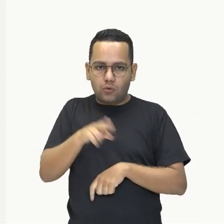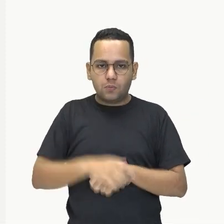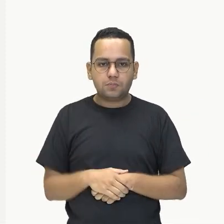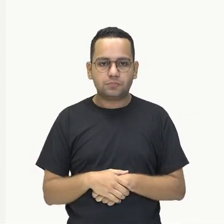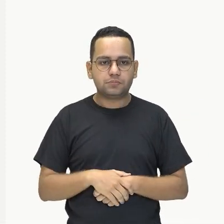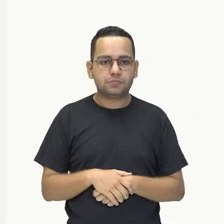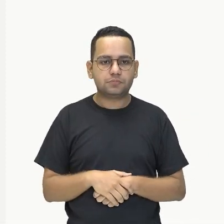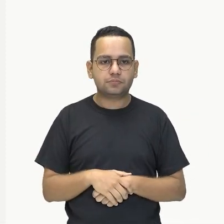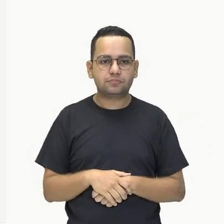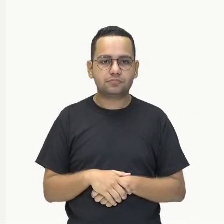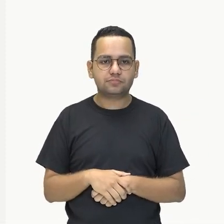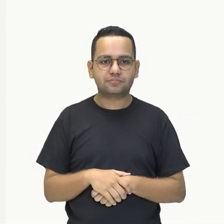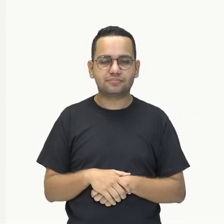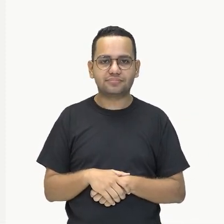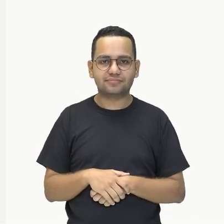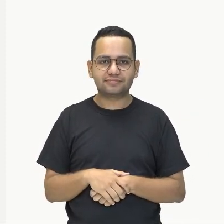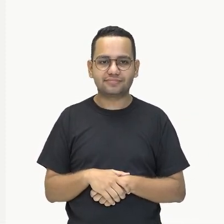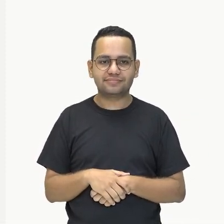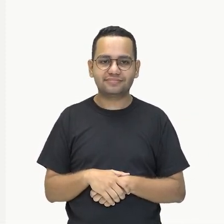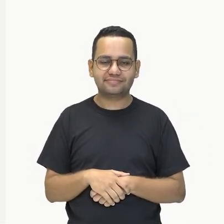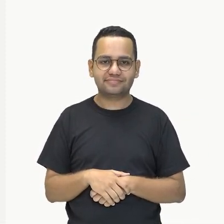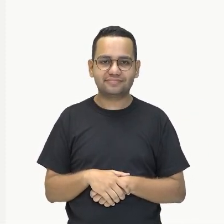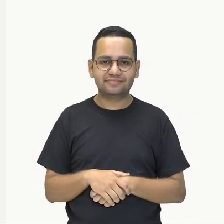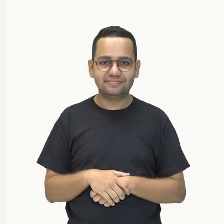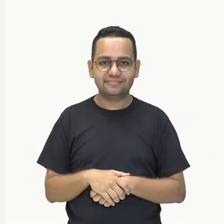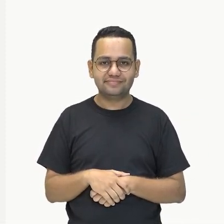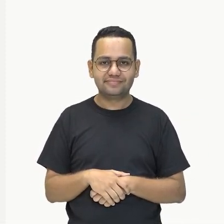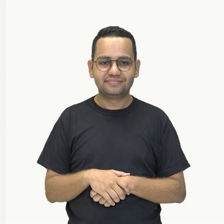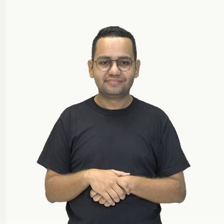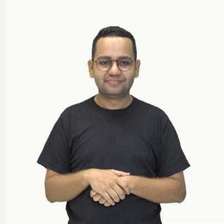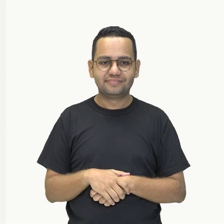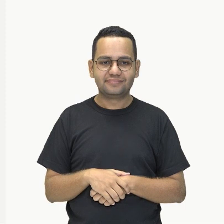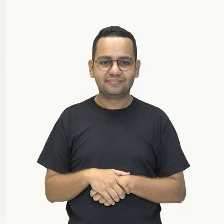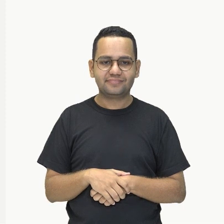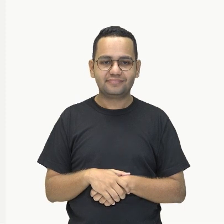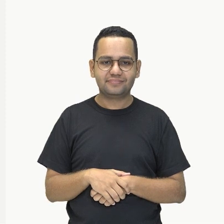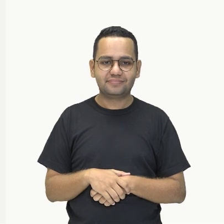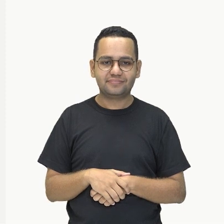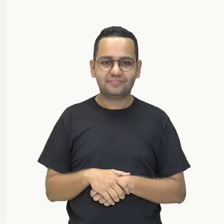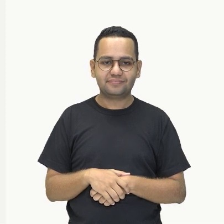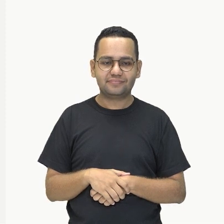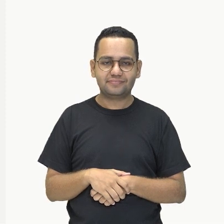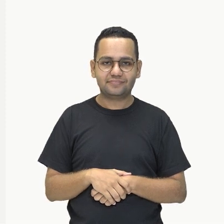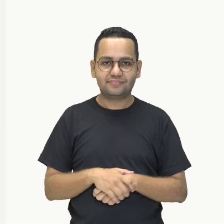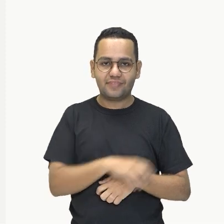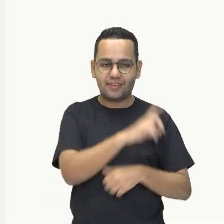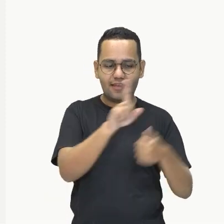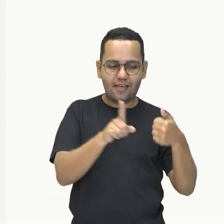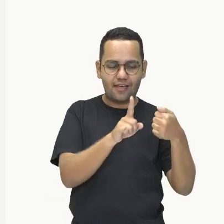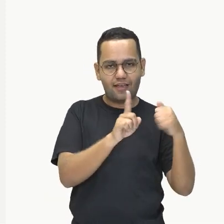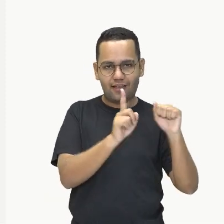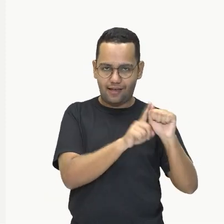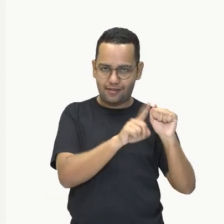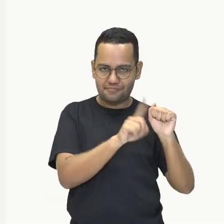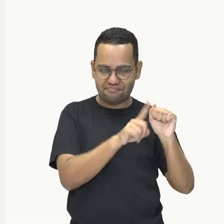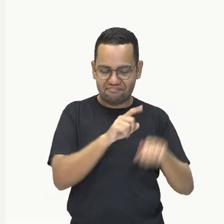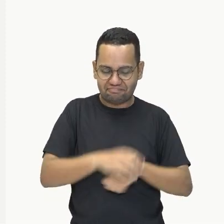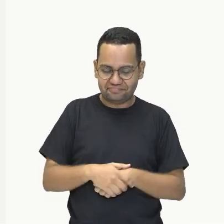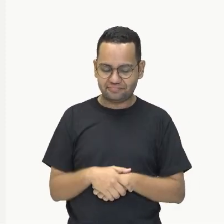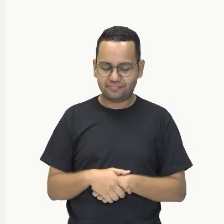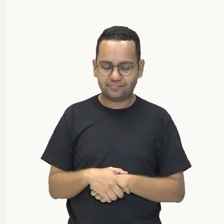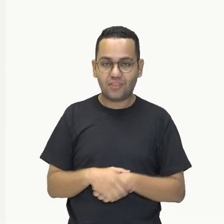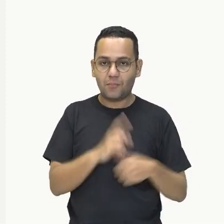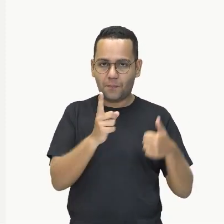alguns polinômios. Vamos aqui para o primeiro. Né? Item A. X ao